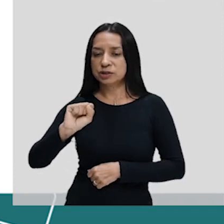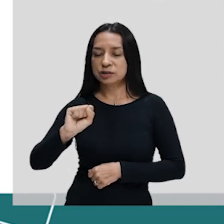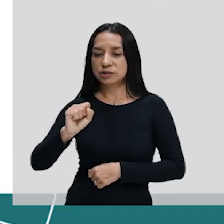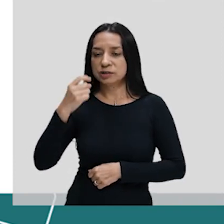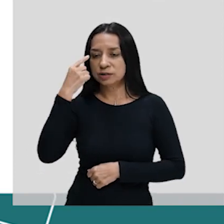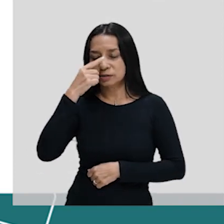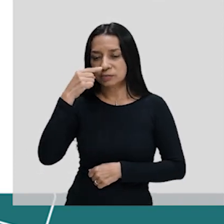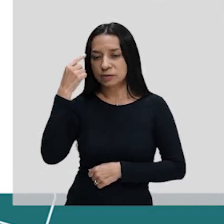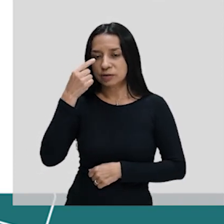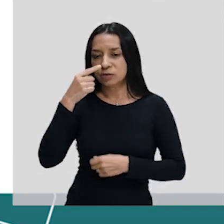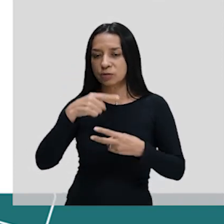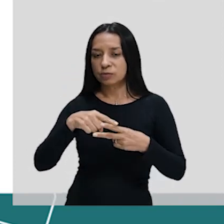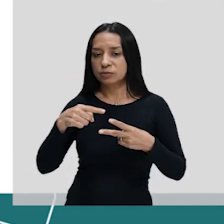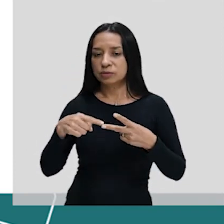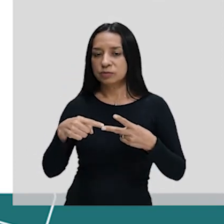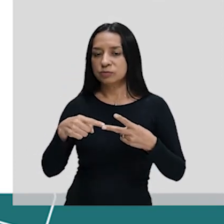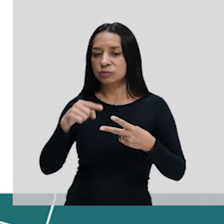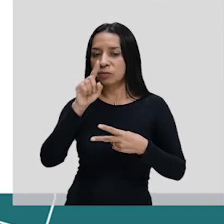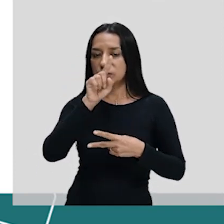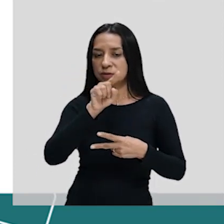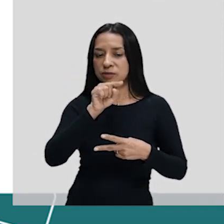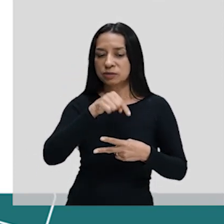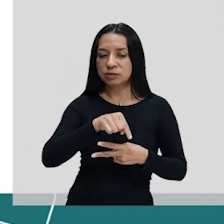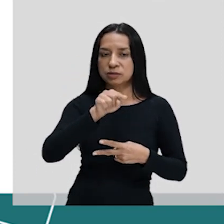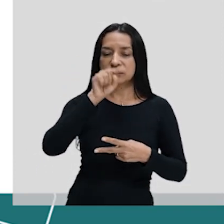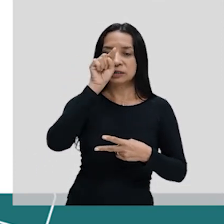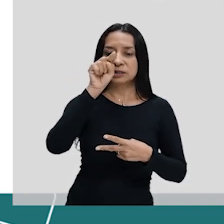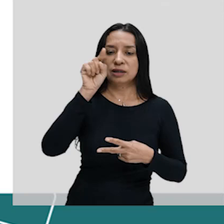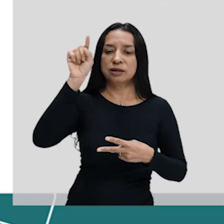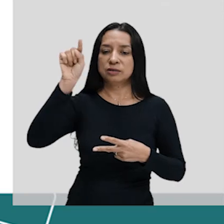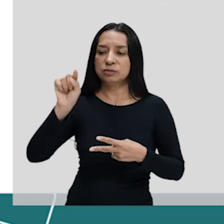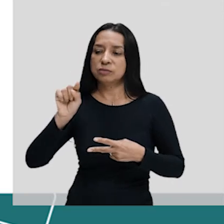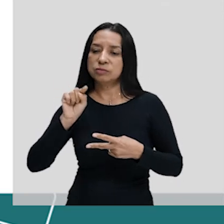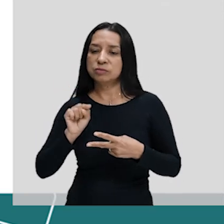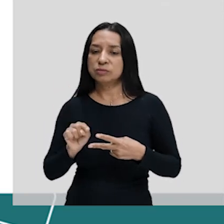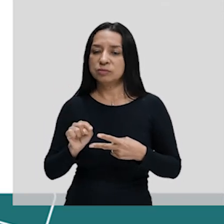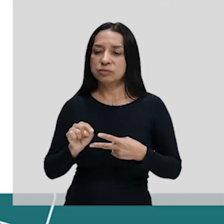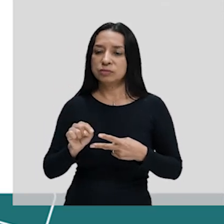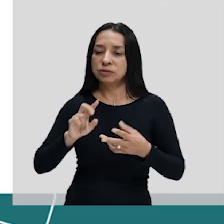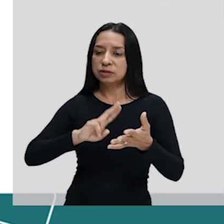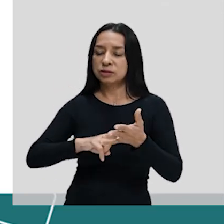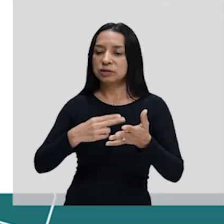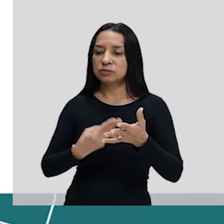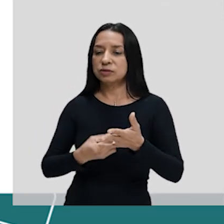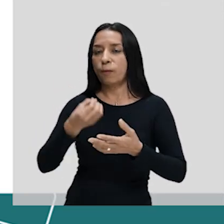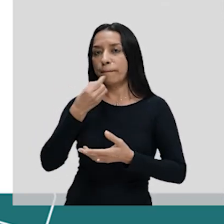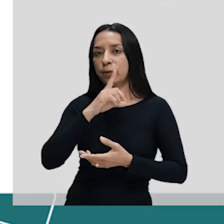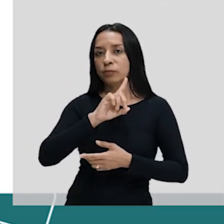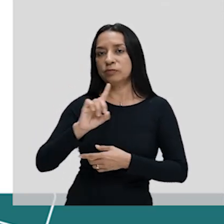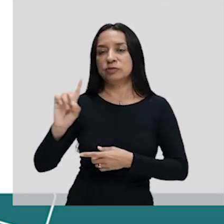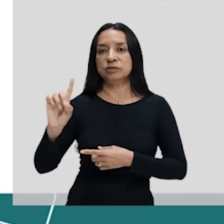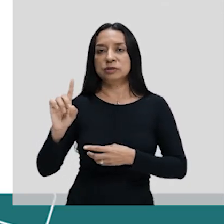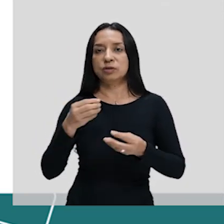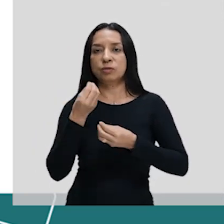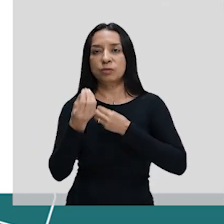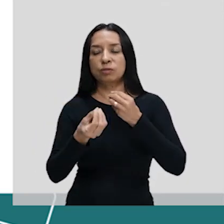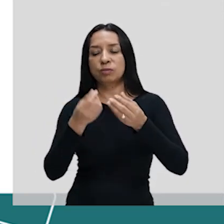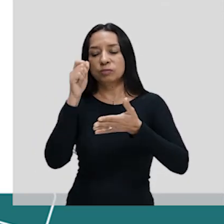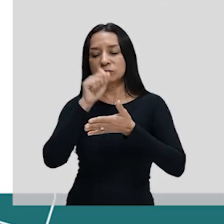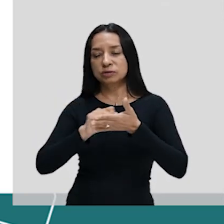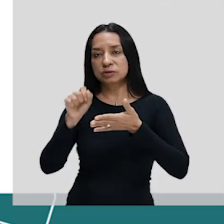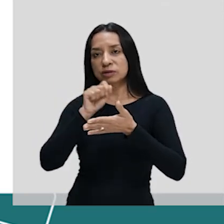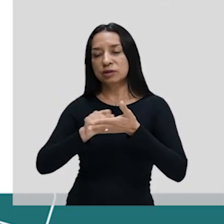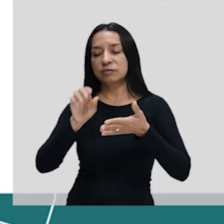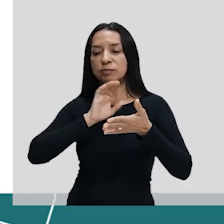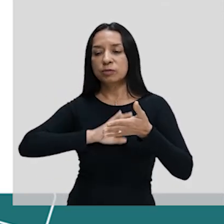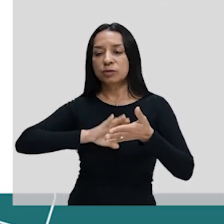eu tenho os dois sinais gráficos, tá? Que é a exclamação e na tradução da forma como se escreve em português, apenas